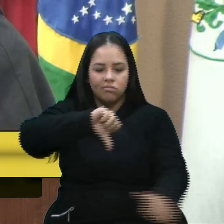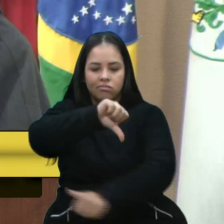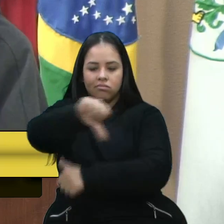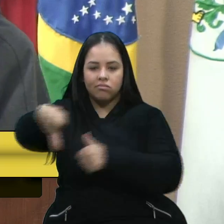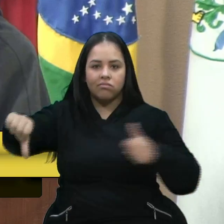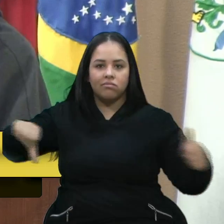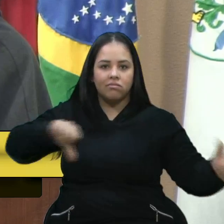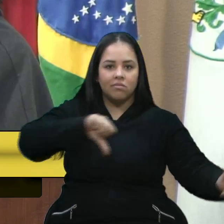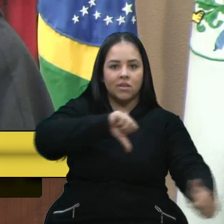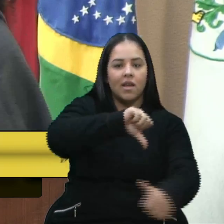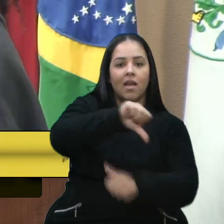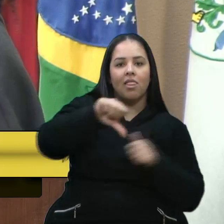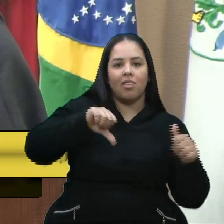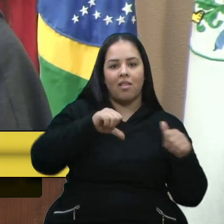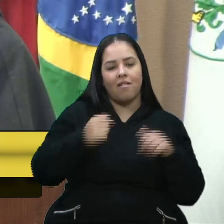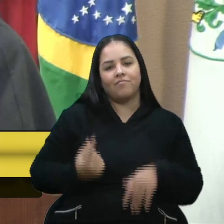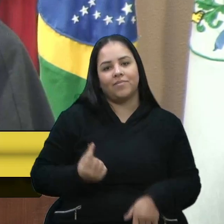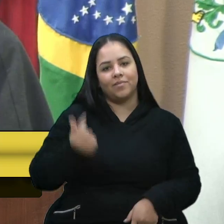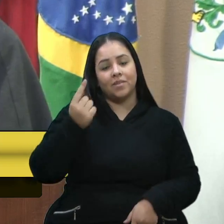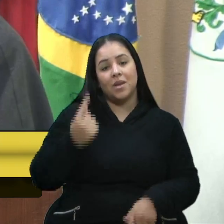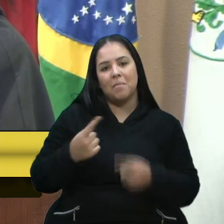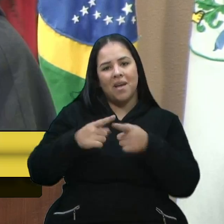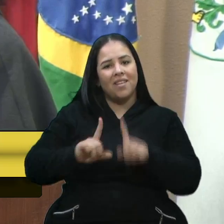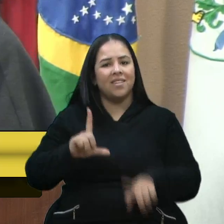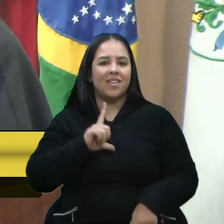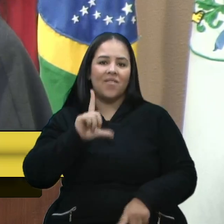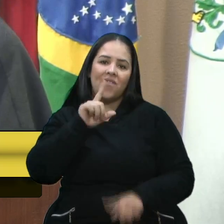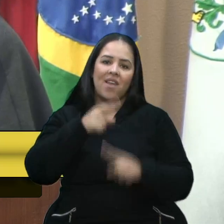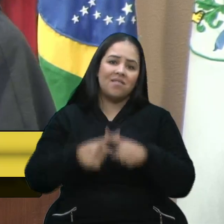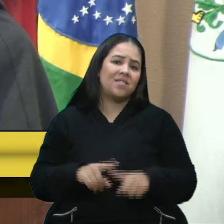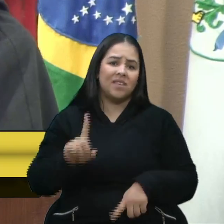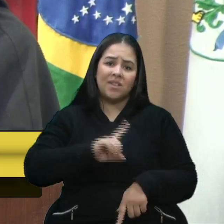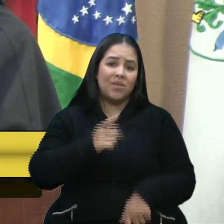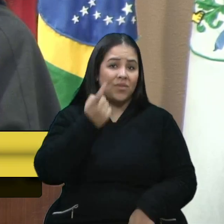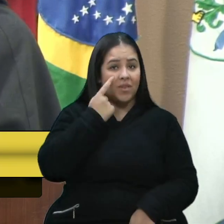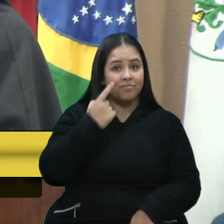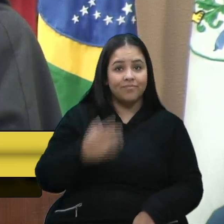infelizmente muitas vezes ela não é vista dessa forma. Sua parte, vereador.